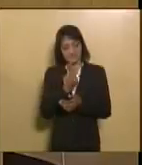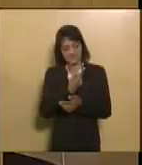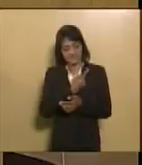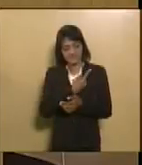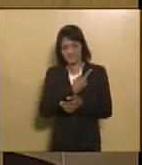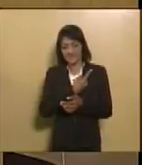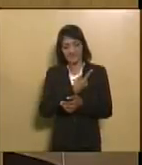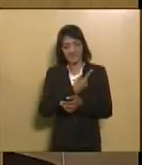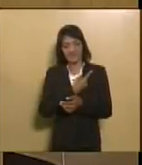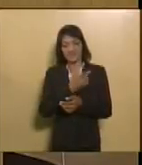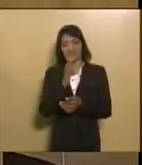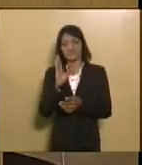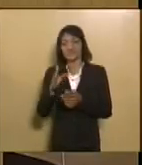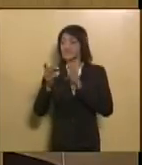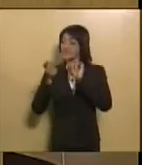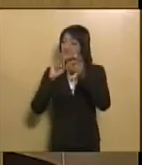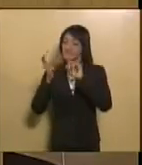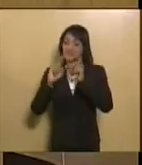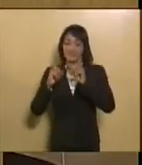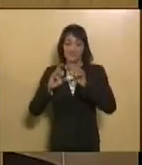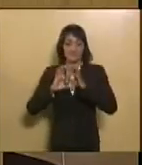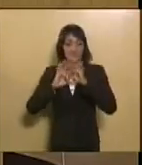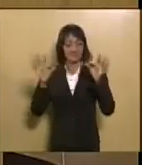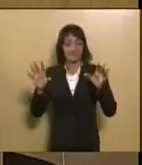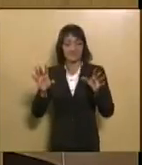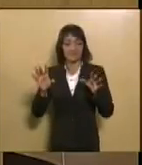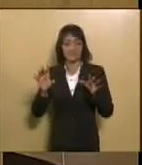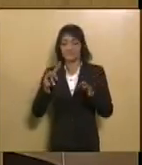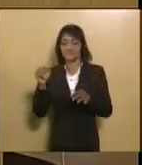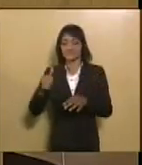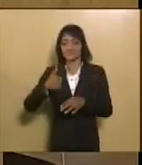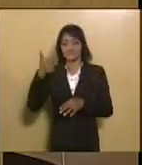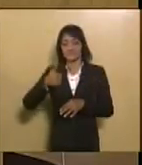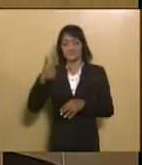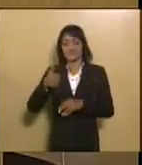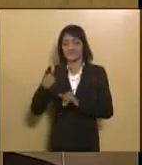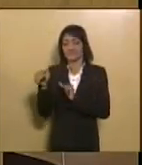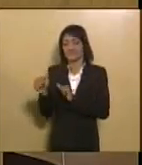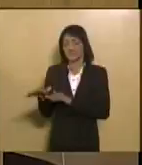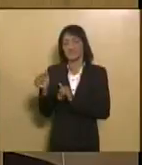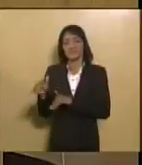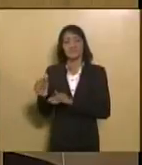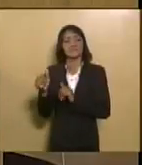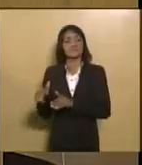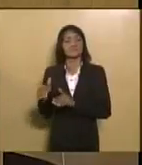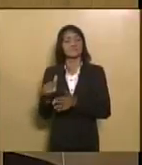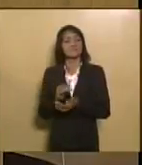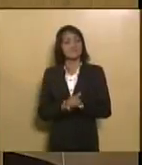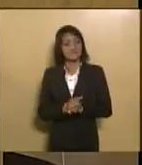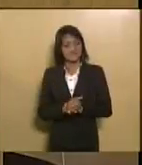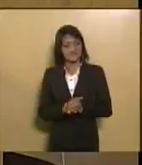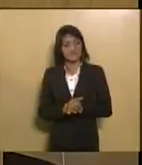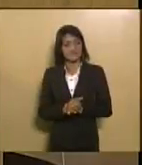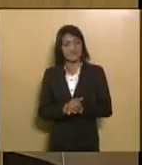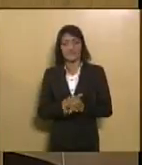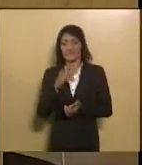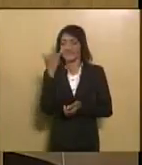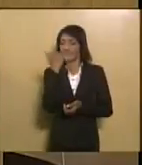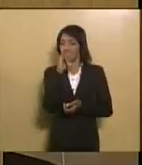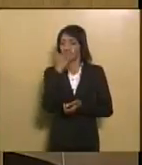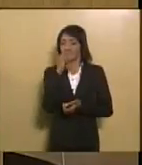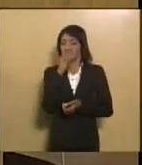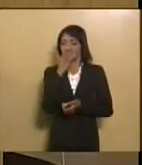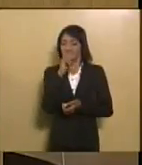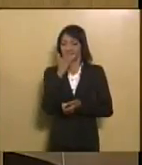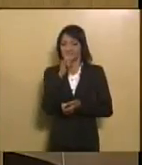grande audiência pública no dia 1º de setembro para tratar de energia